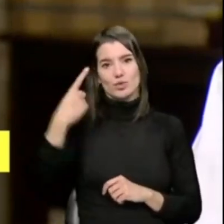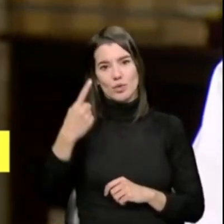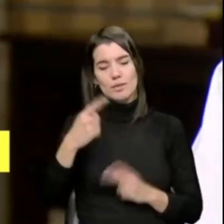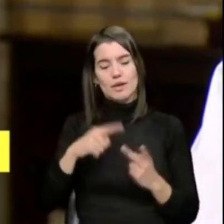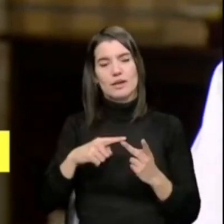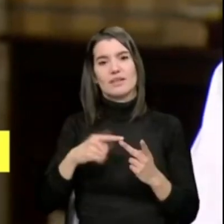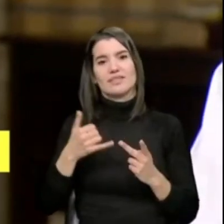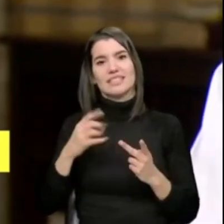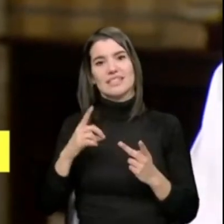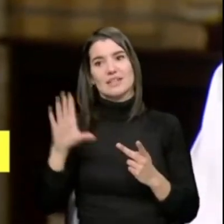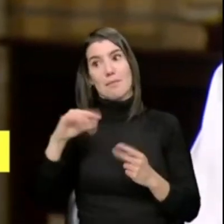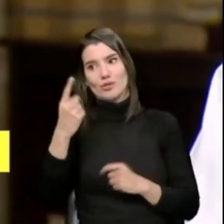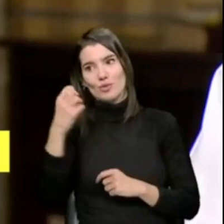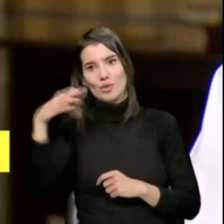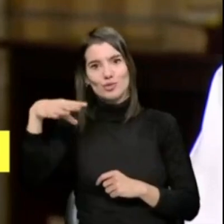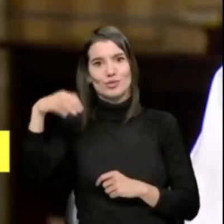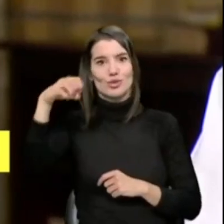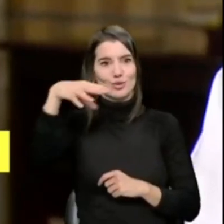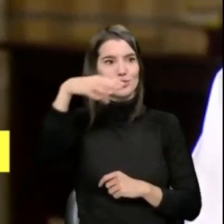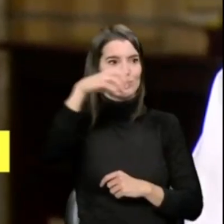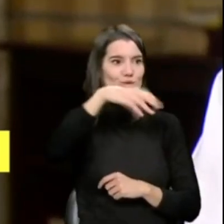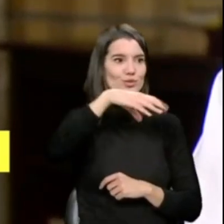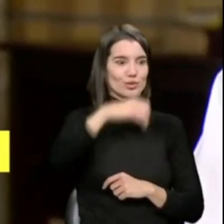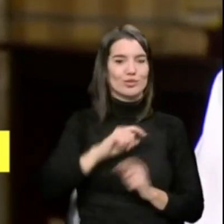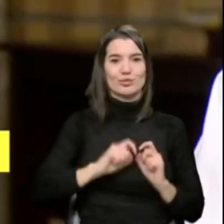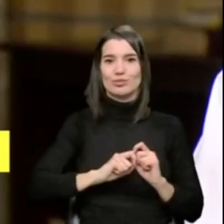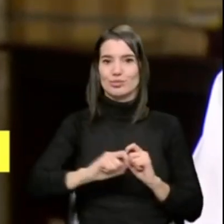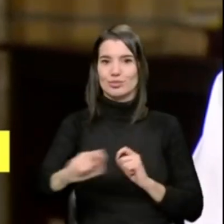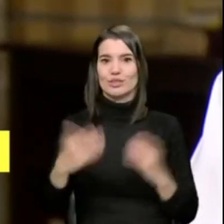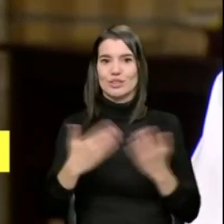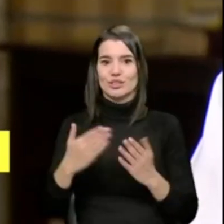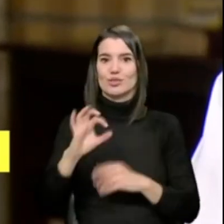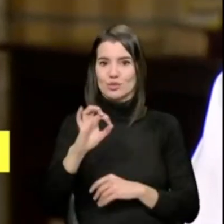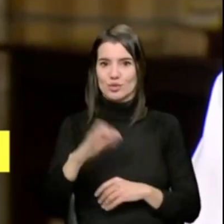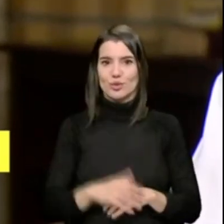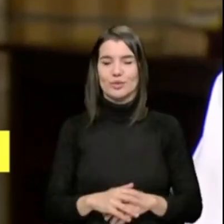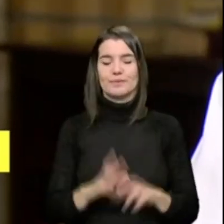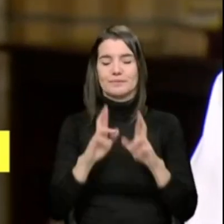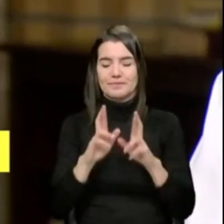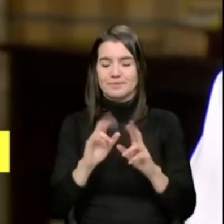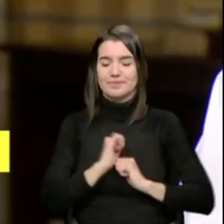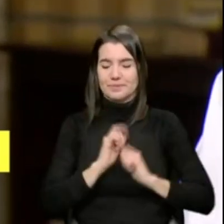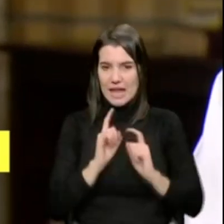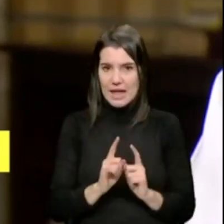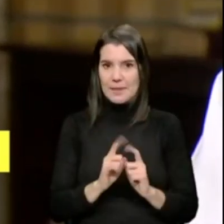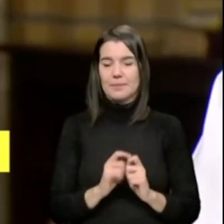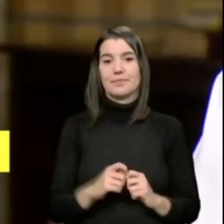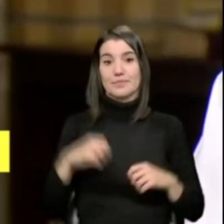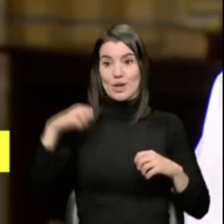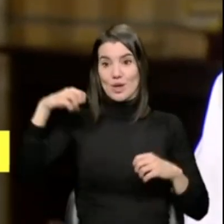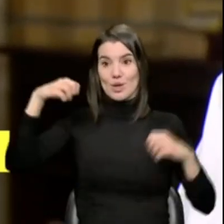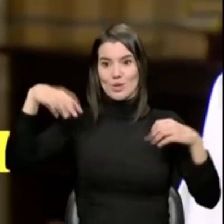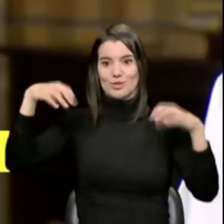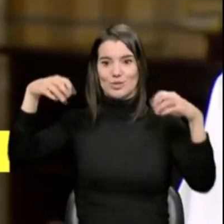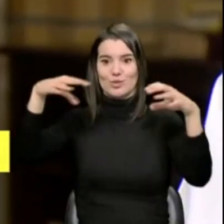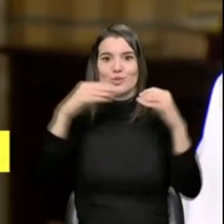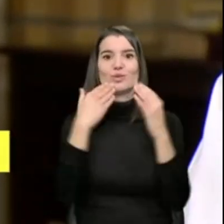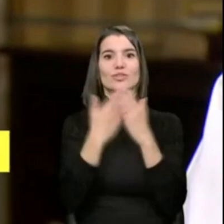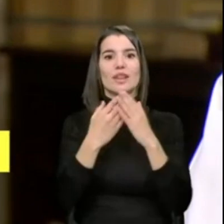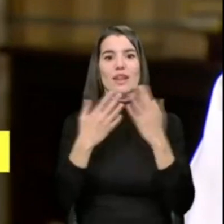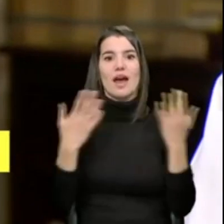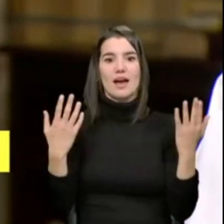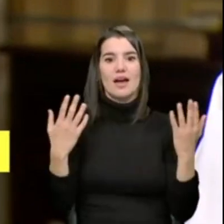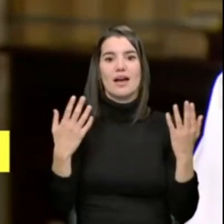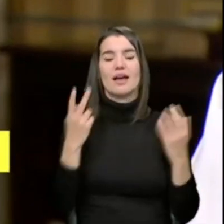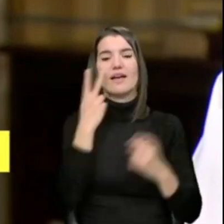26 outra luz, durante 8 dias. E o meu desejo é que estas luzes iluminem